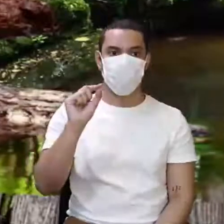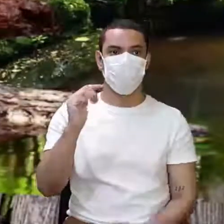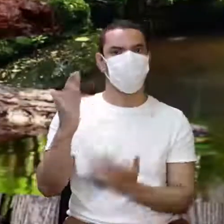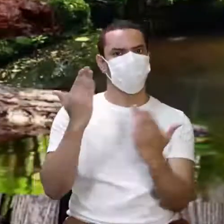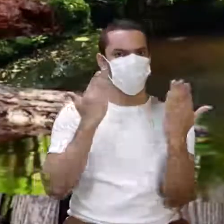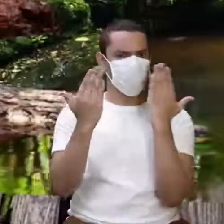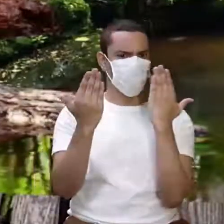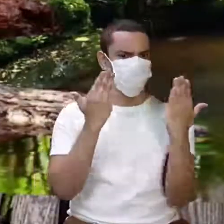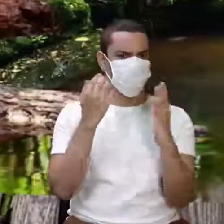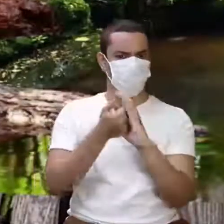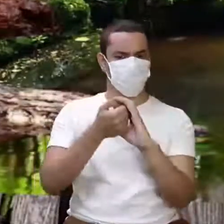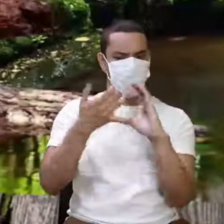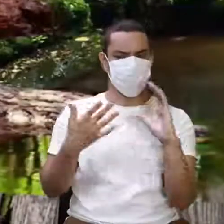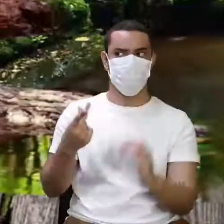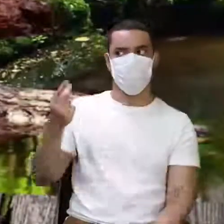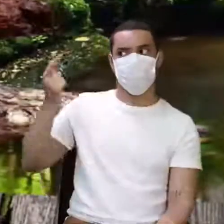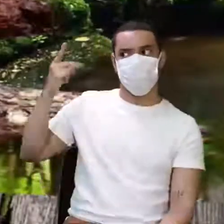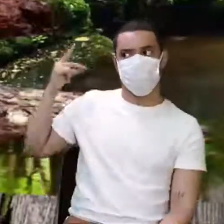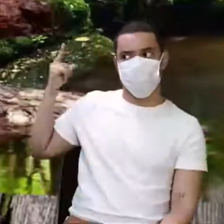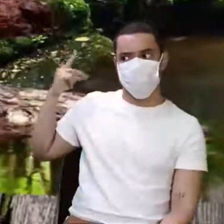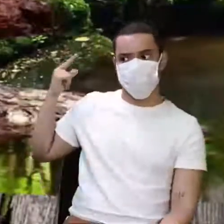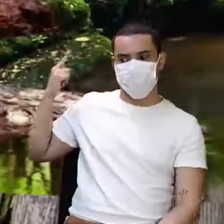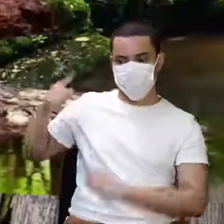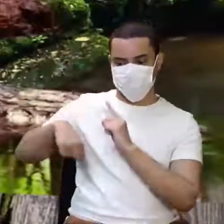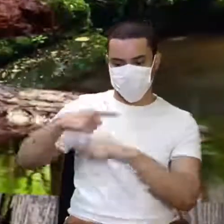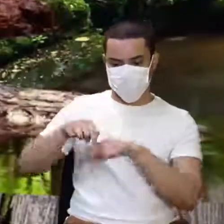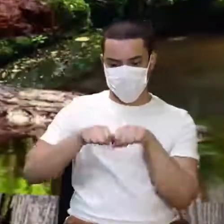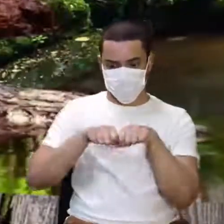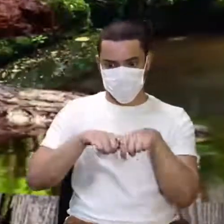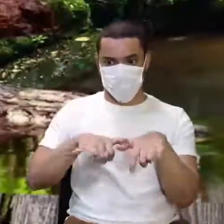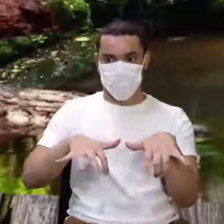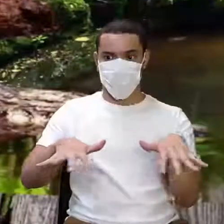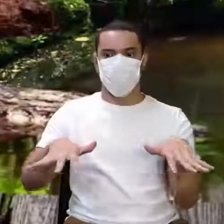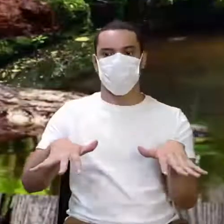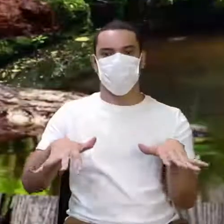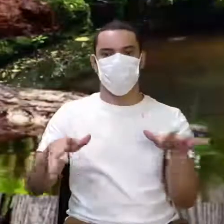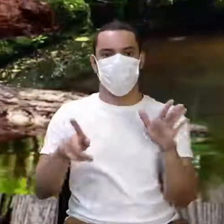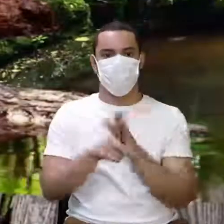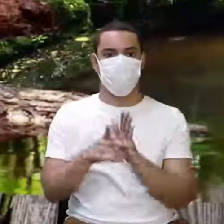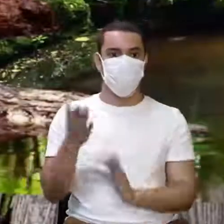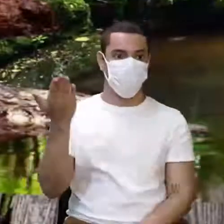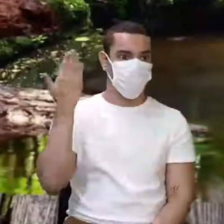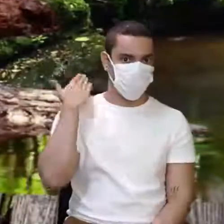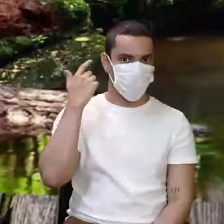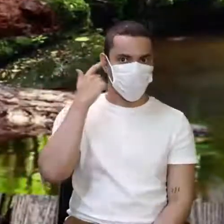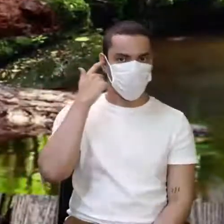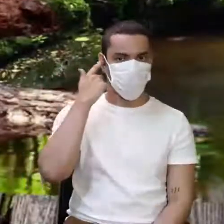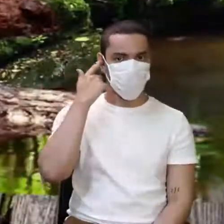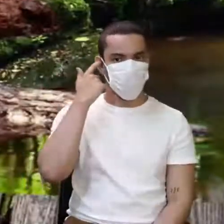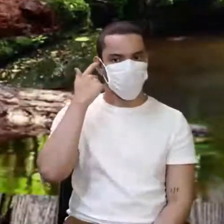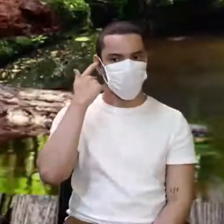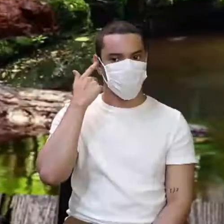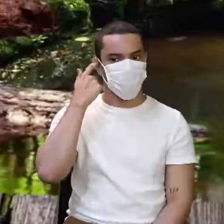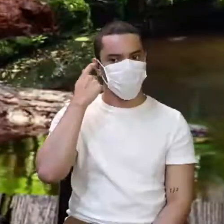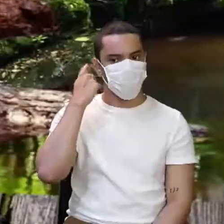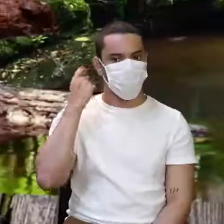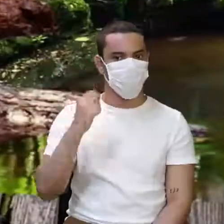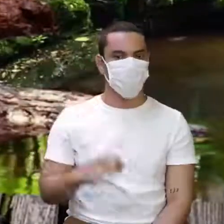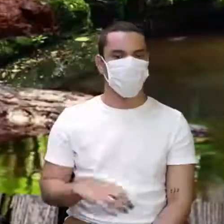comparar nessa aula características atuais e características derivadas, características primitivas, tá bom? Calma teu